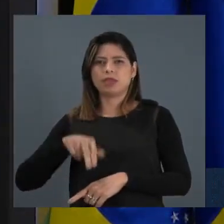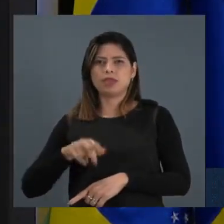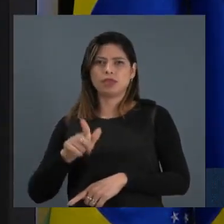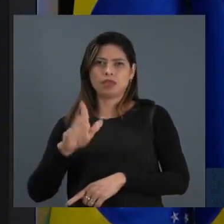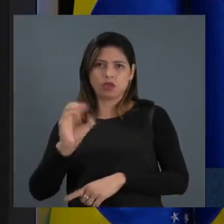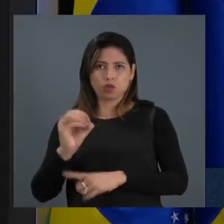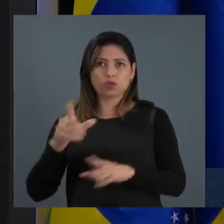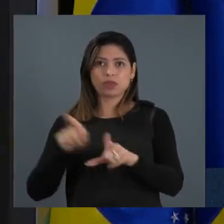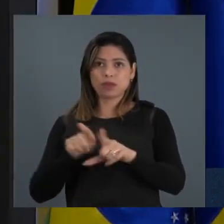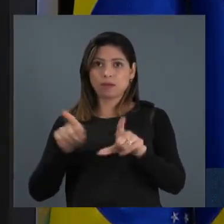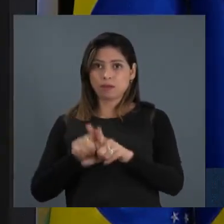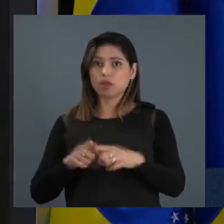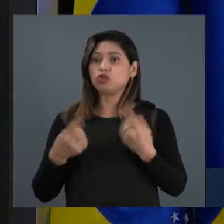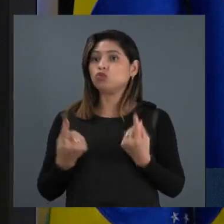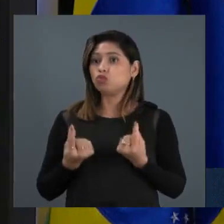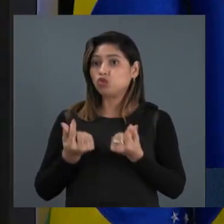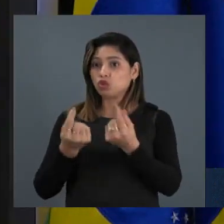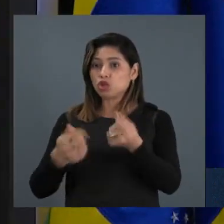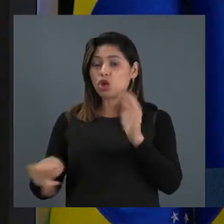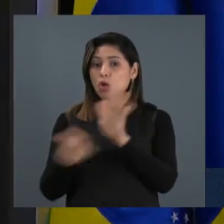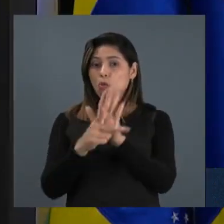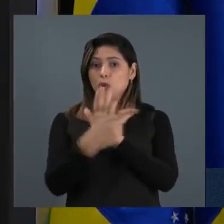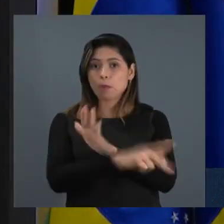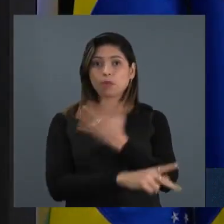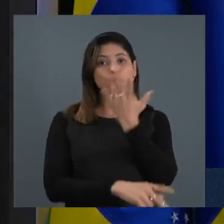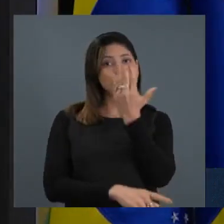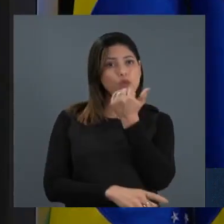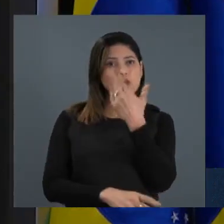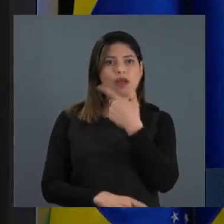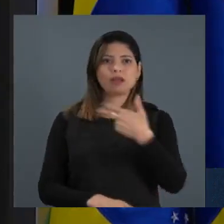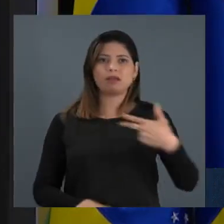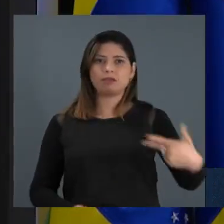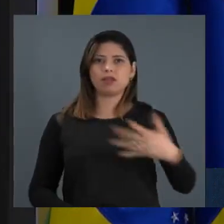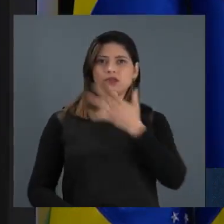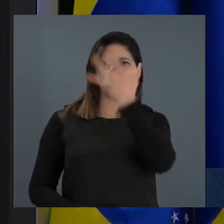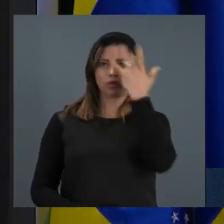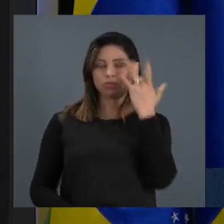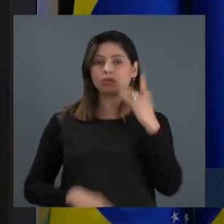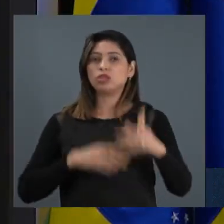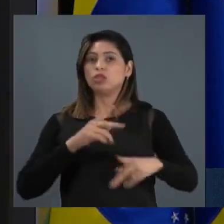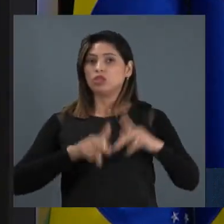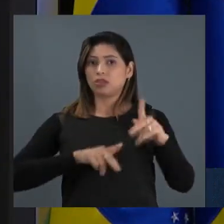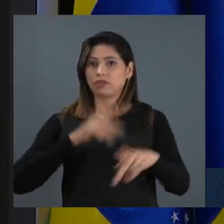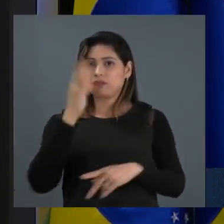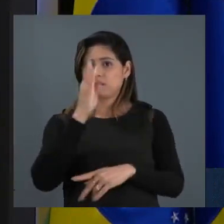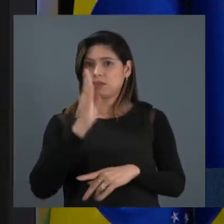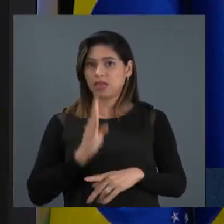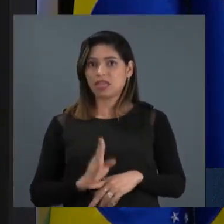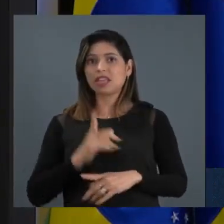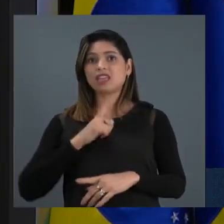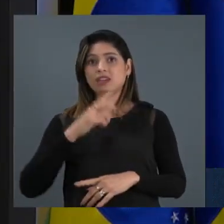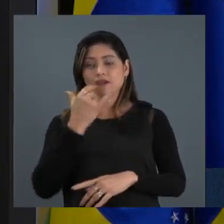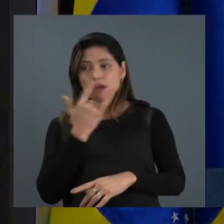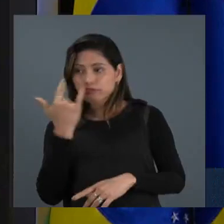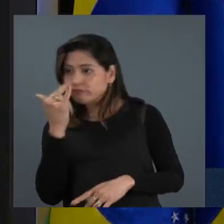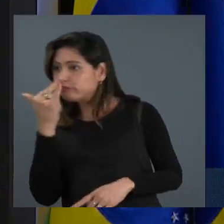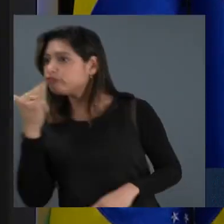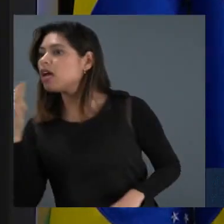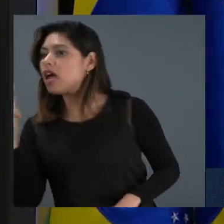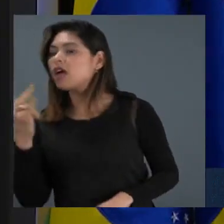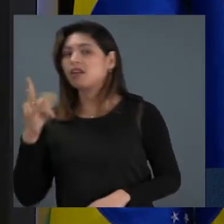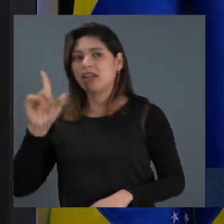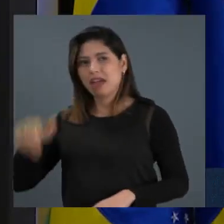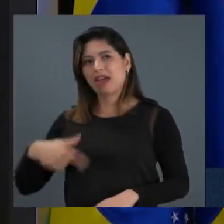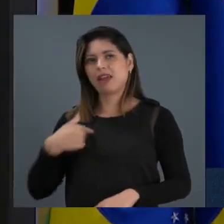dinheiro do pão, do feijão do trabalhador, que vai para o jogo atraído pela felicidade de acesso brutal a uma